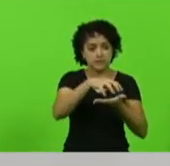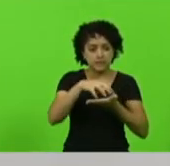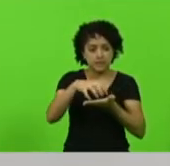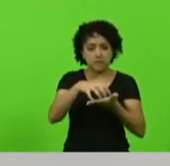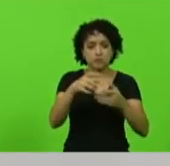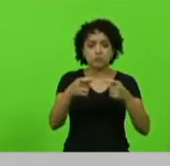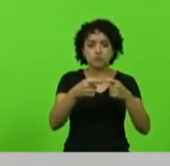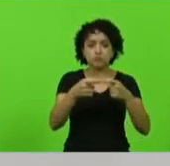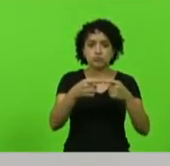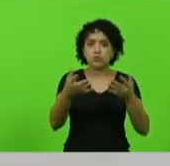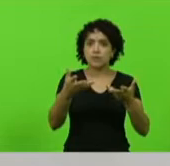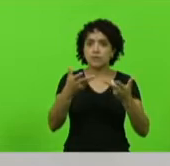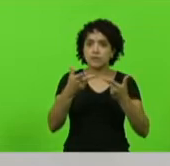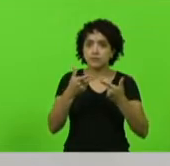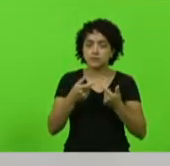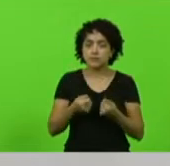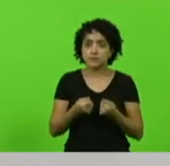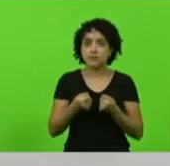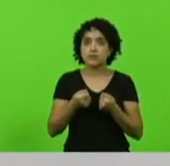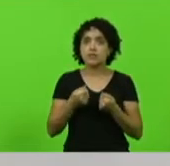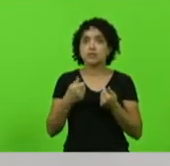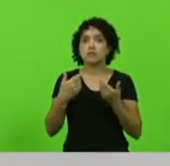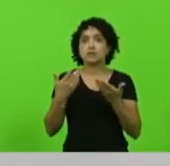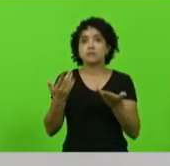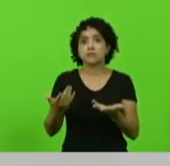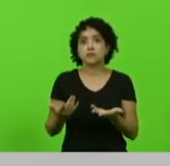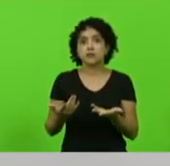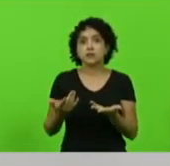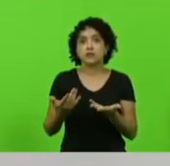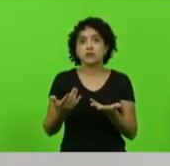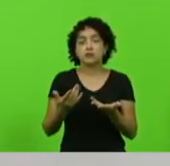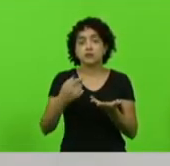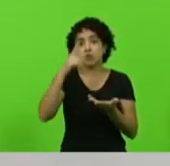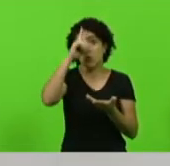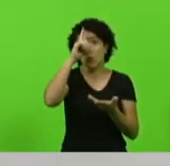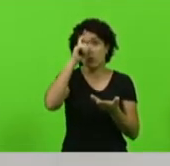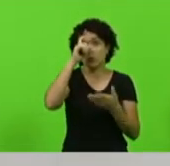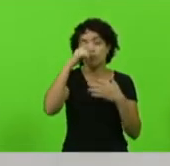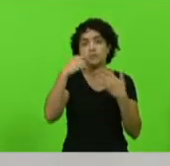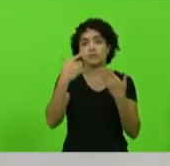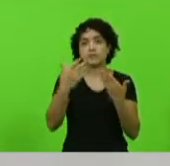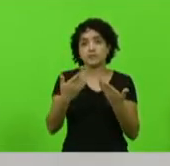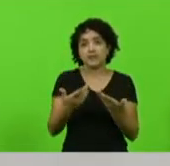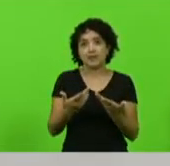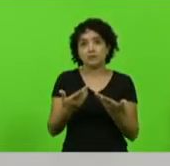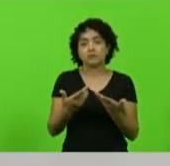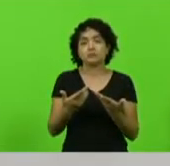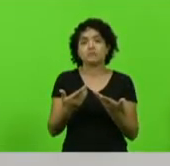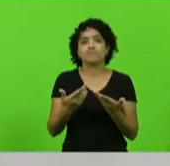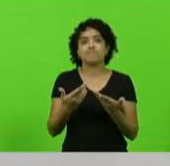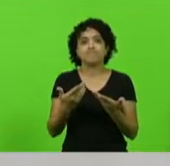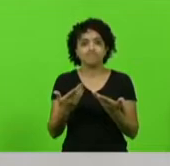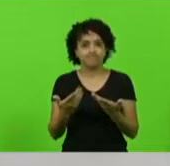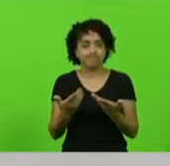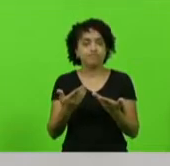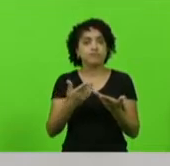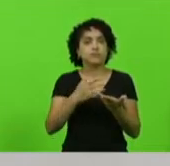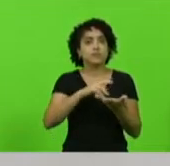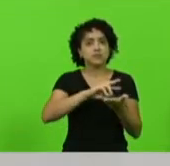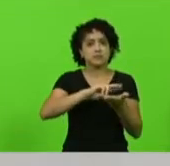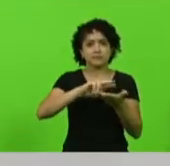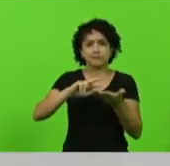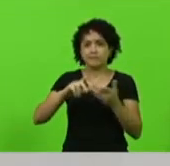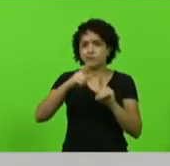digo centro de excelência de medicina porque um hospital que chega a esse nível, e são vários tipos de